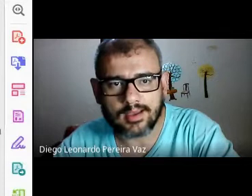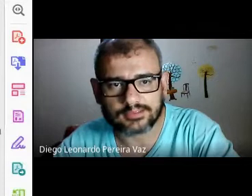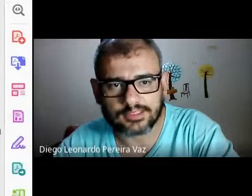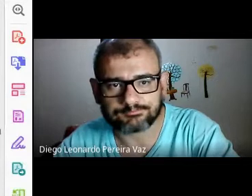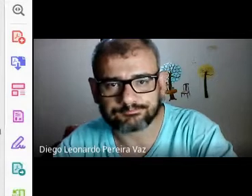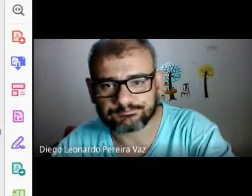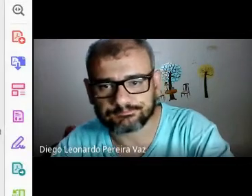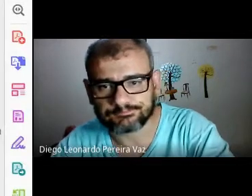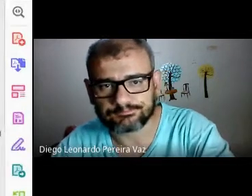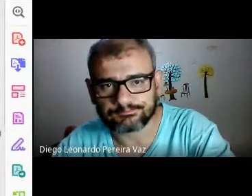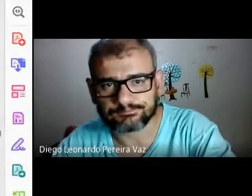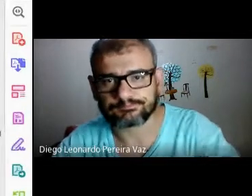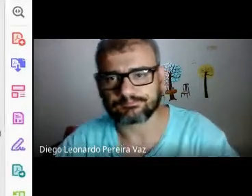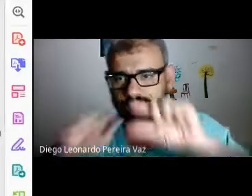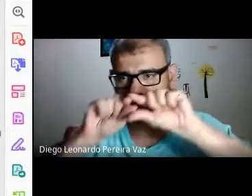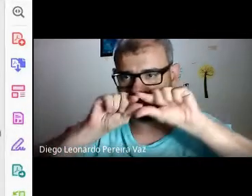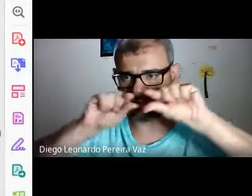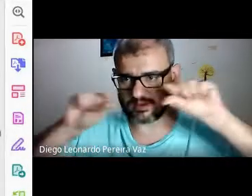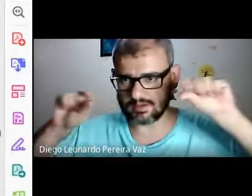É isso.